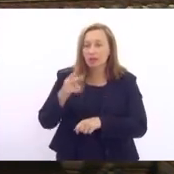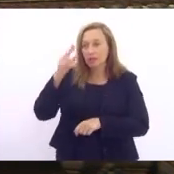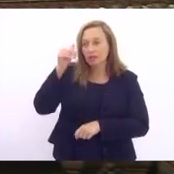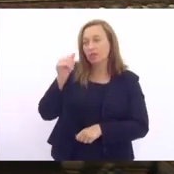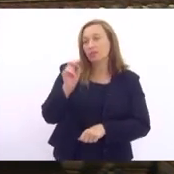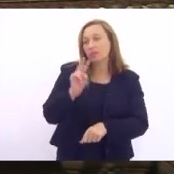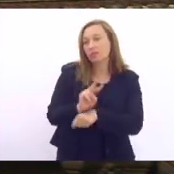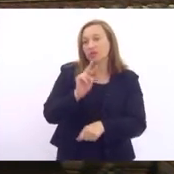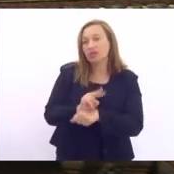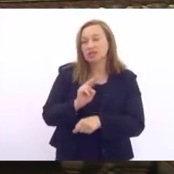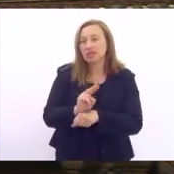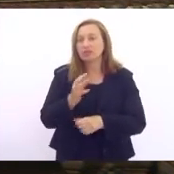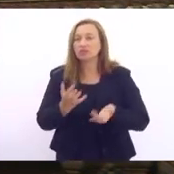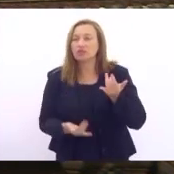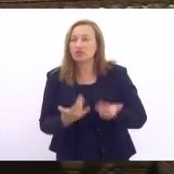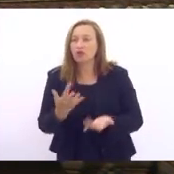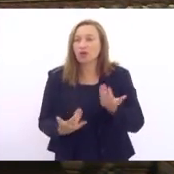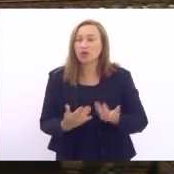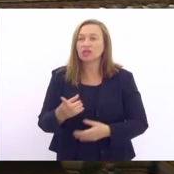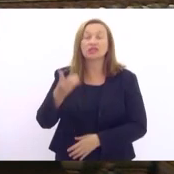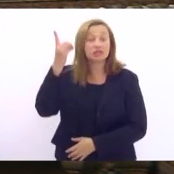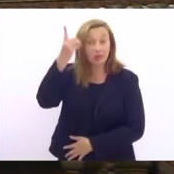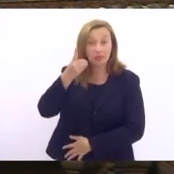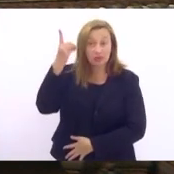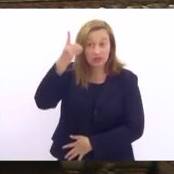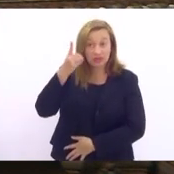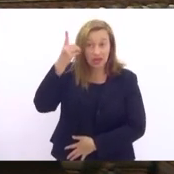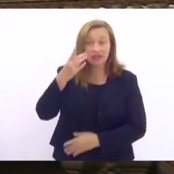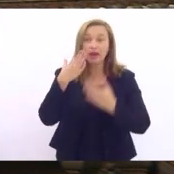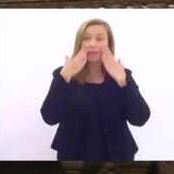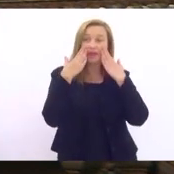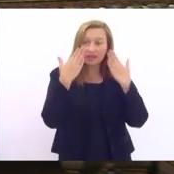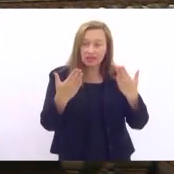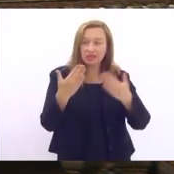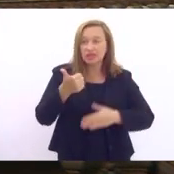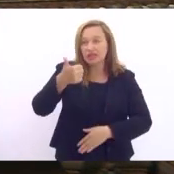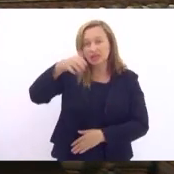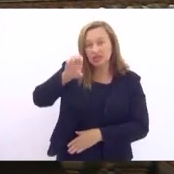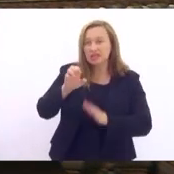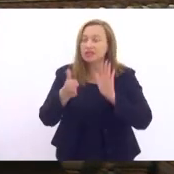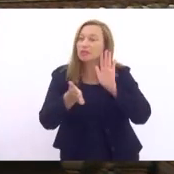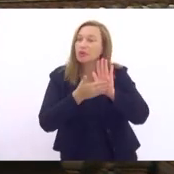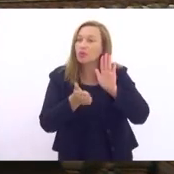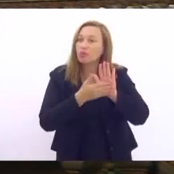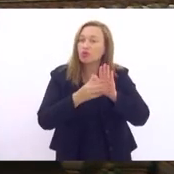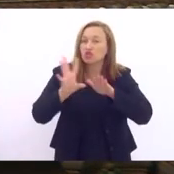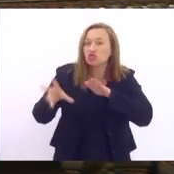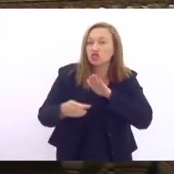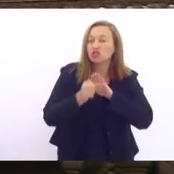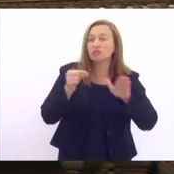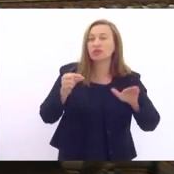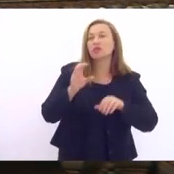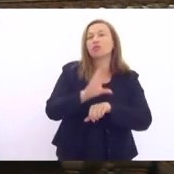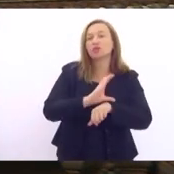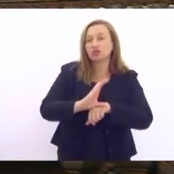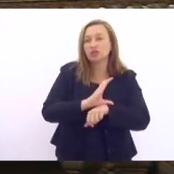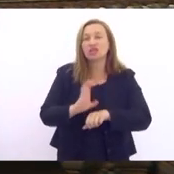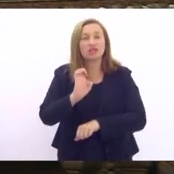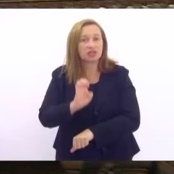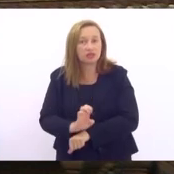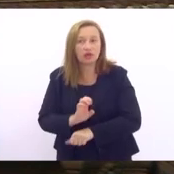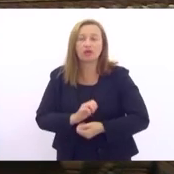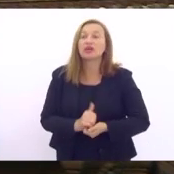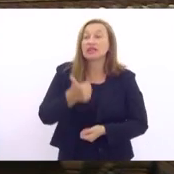e deputadas apresentaram 15 propostas de emenda constitucional estadual, 18 projetos de